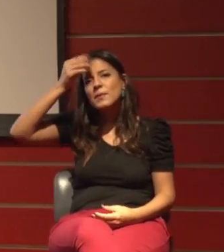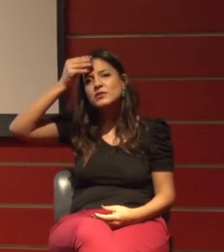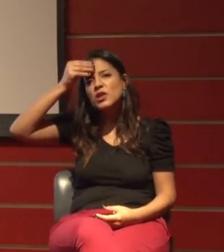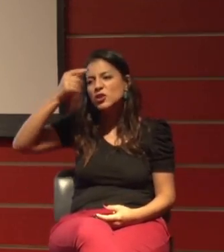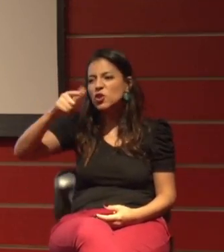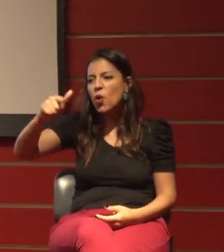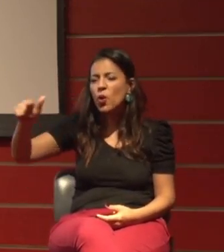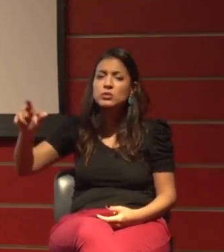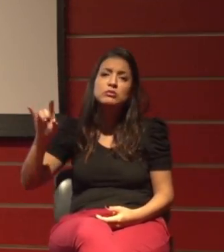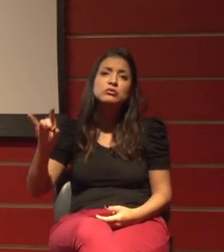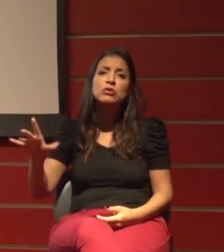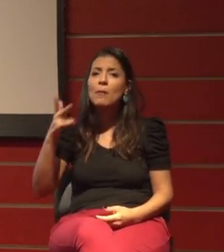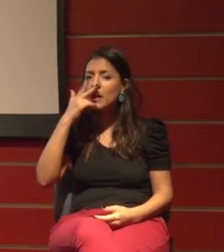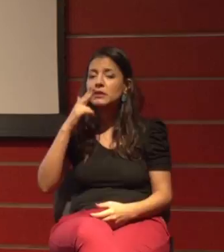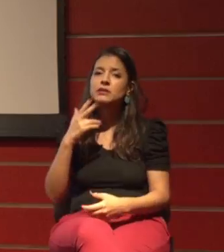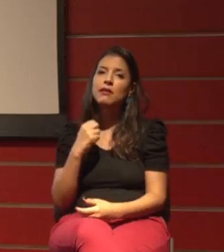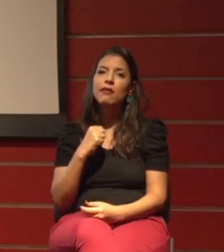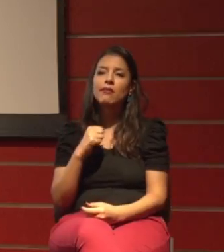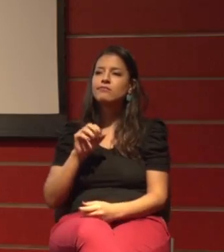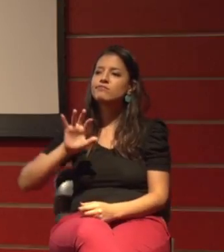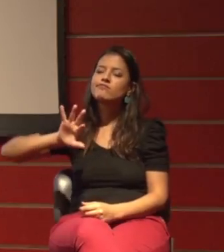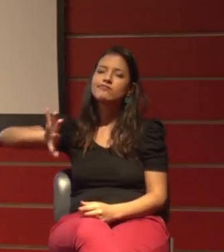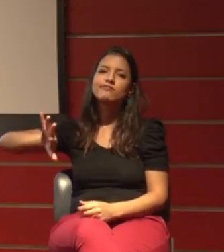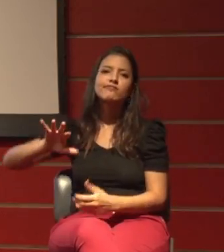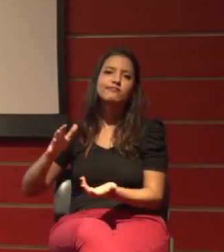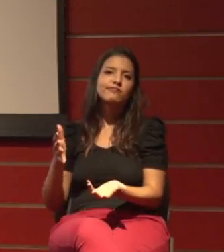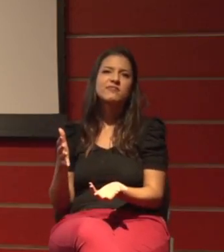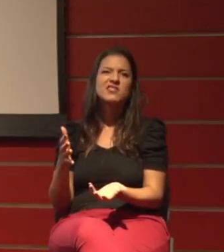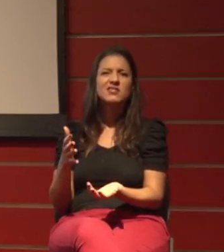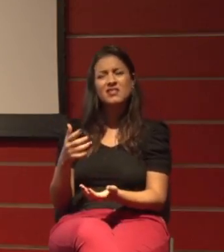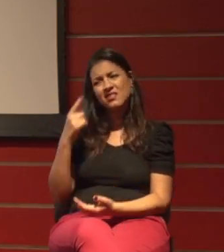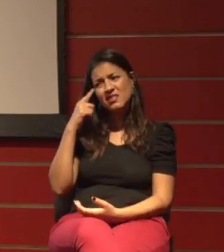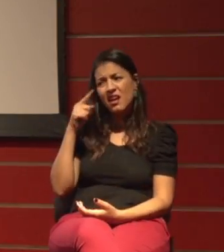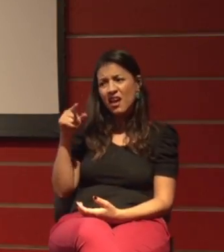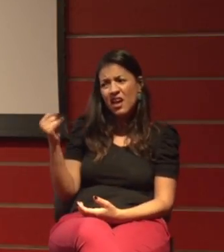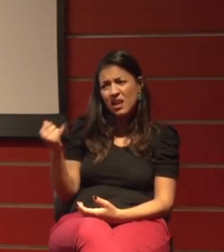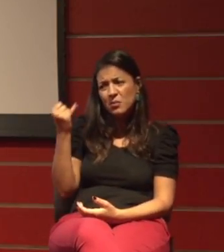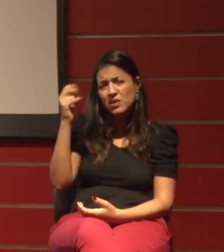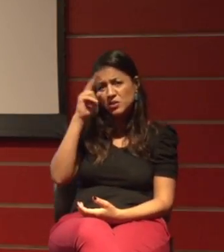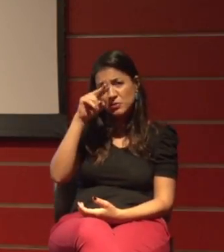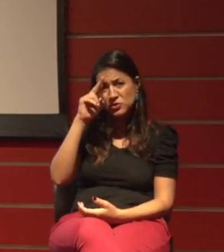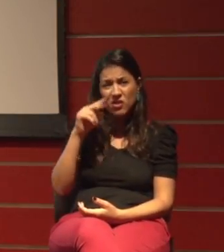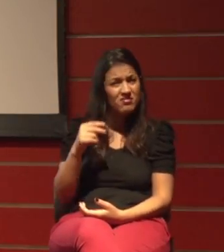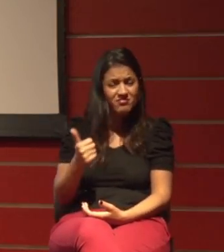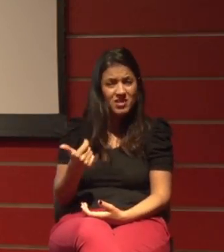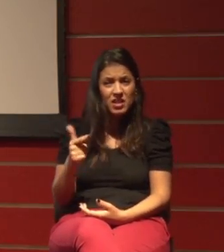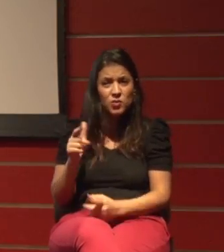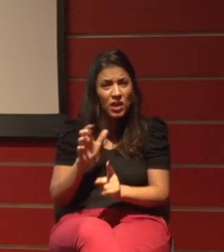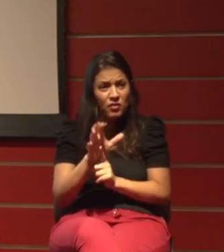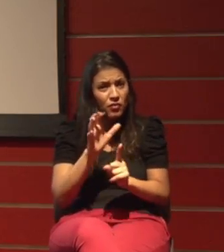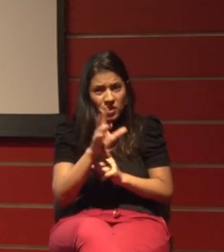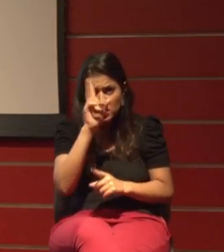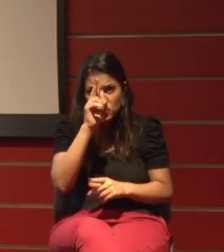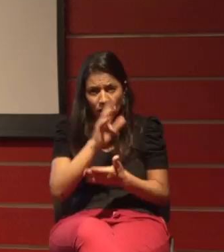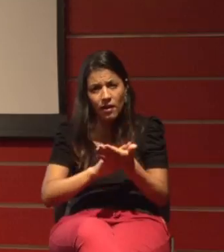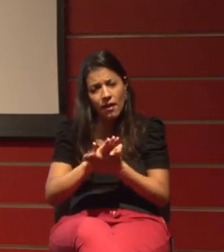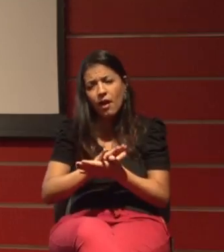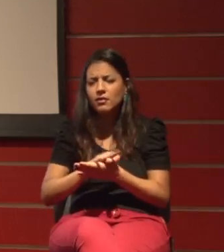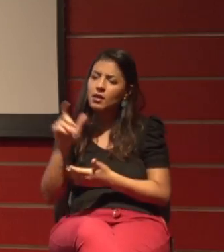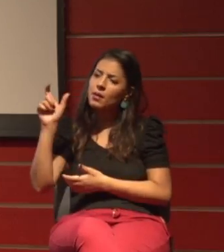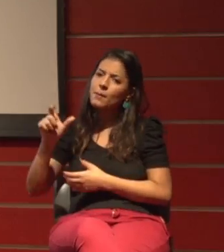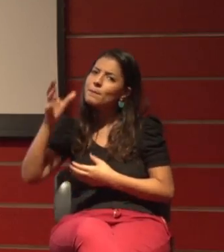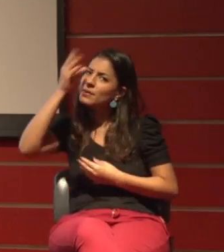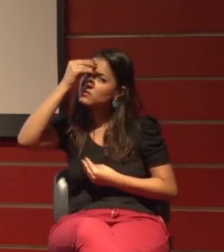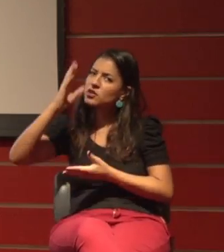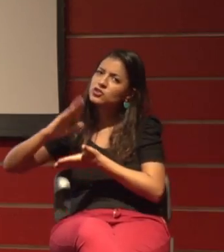tá só de satélite pensar ele realmente é importante pra história né se não for tira porque não tem por de est ali né